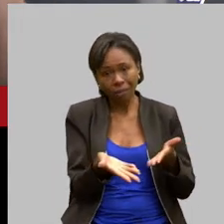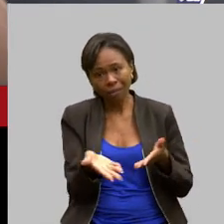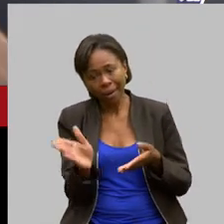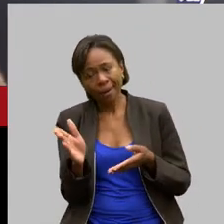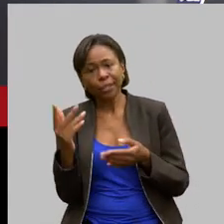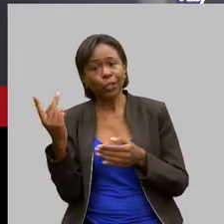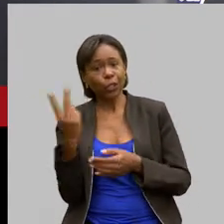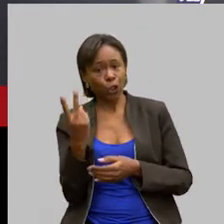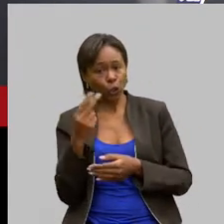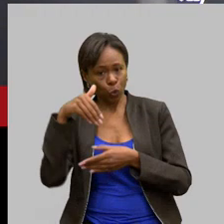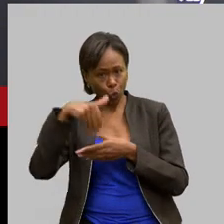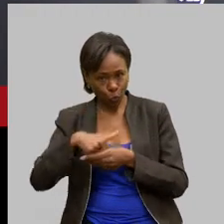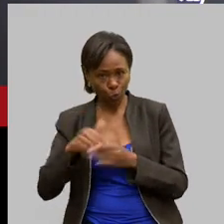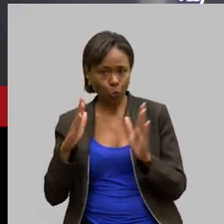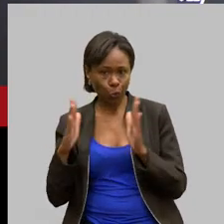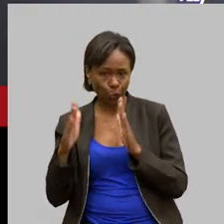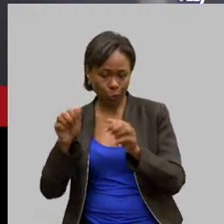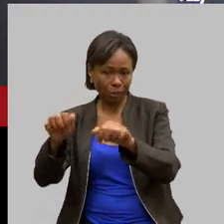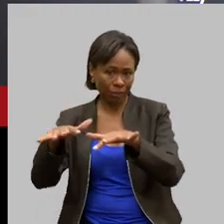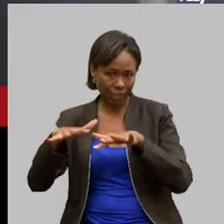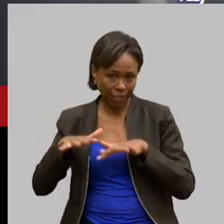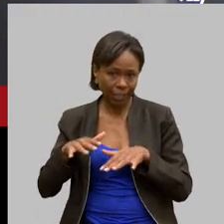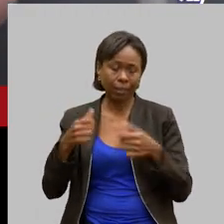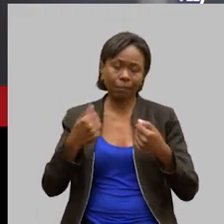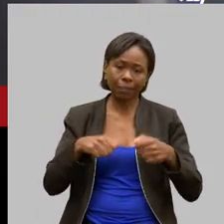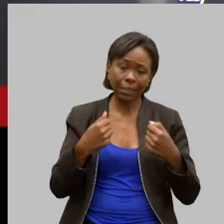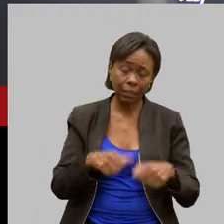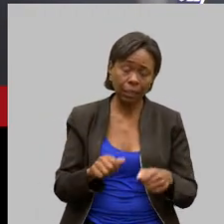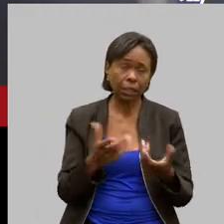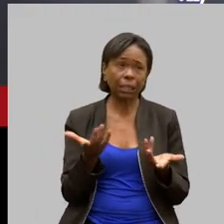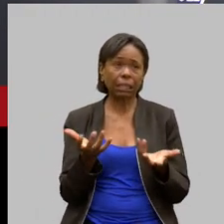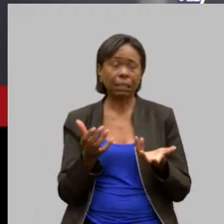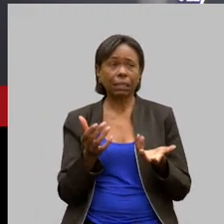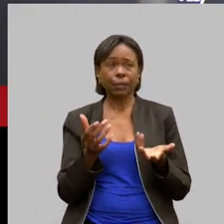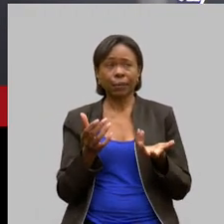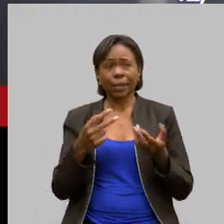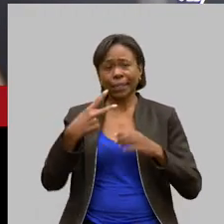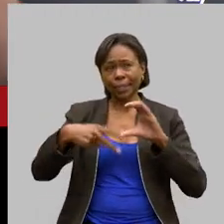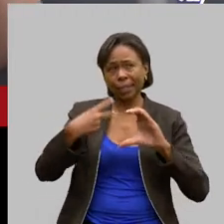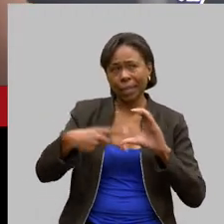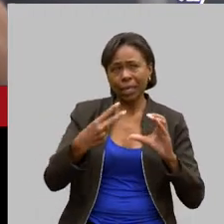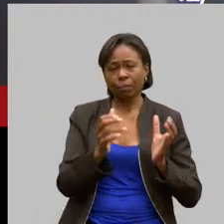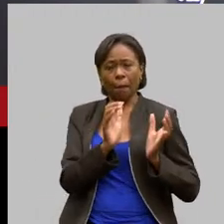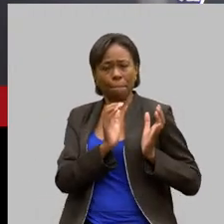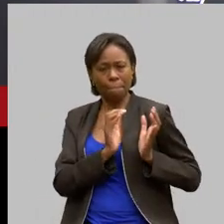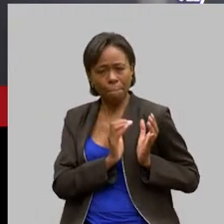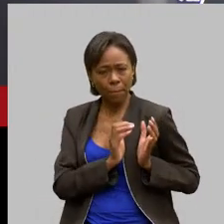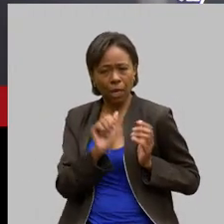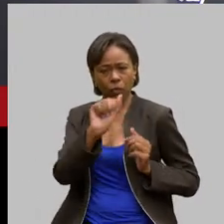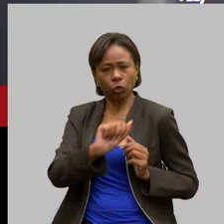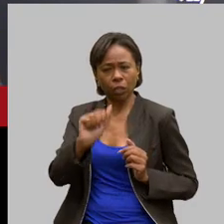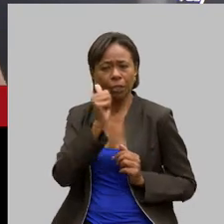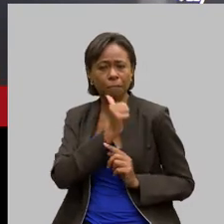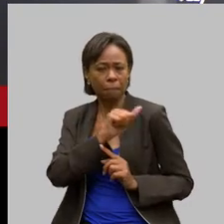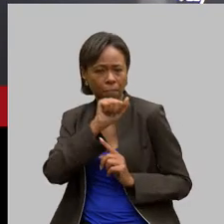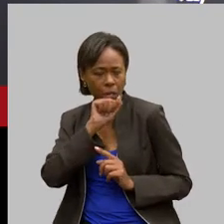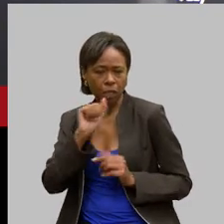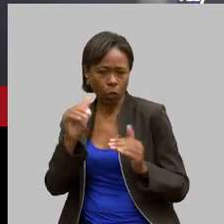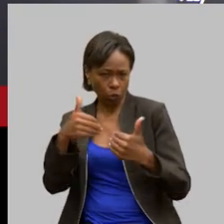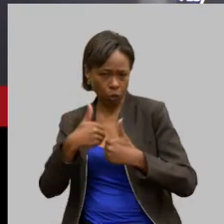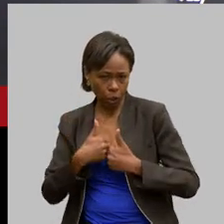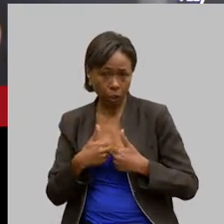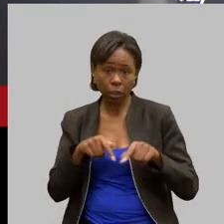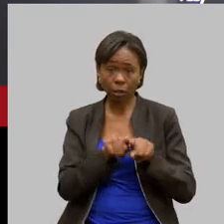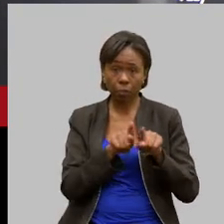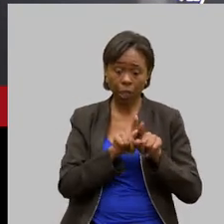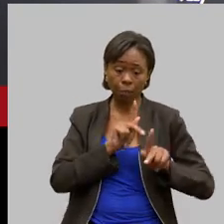as câmaras municipais com as apaz com as associações de Mães de autistas e de autistas dos